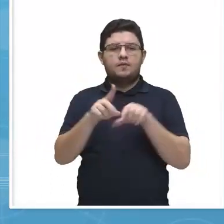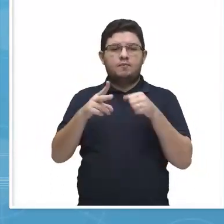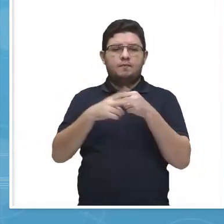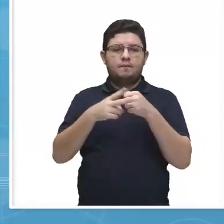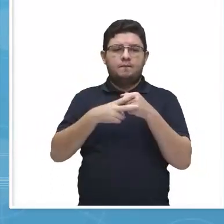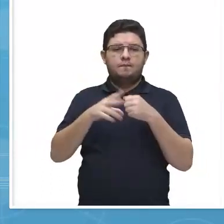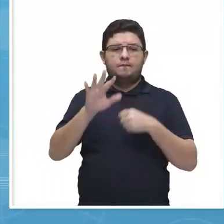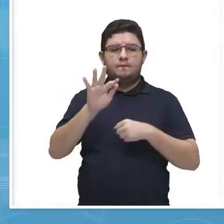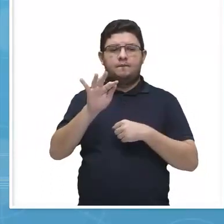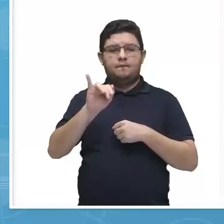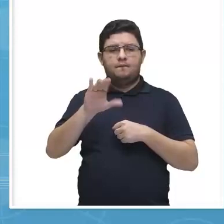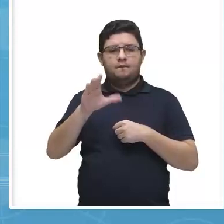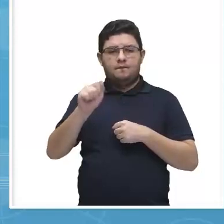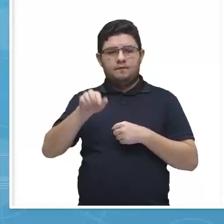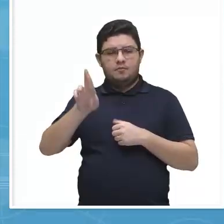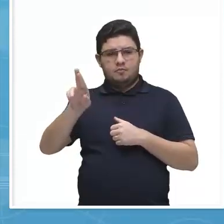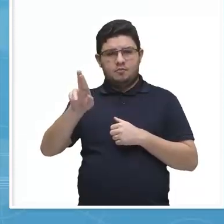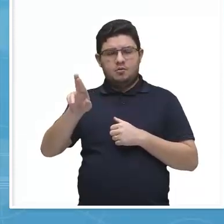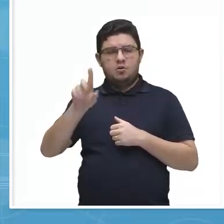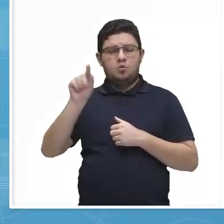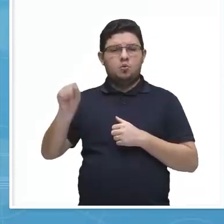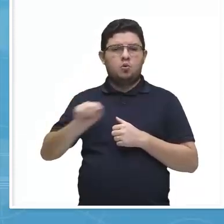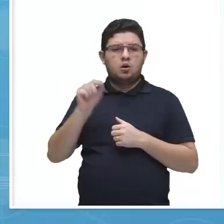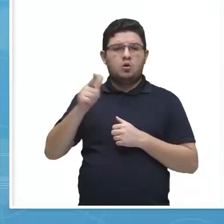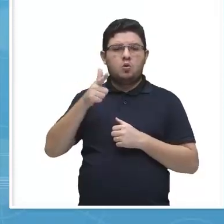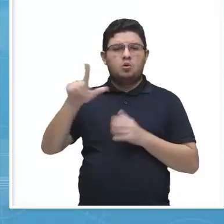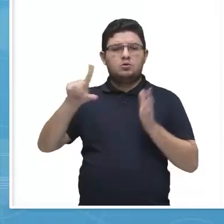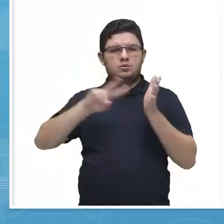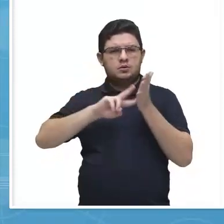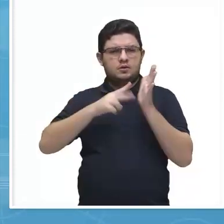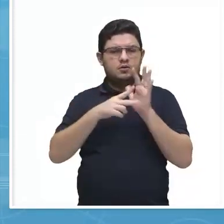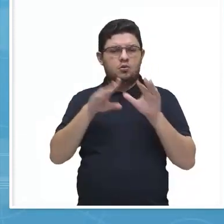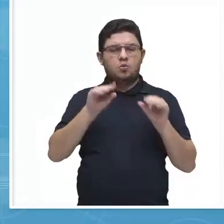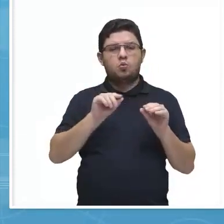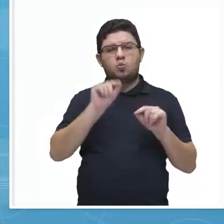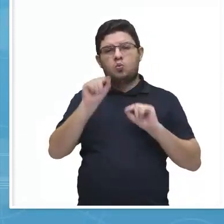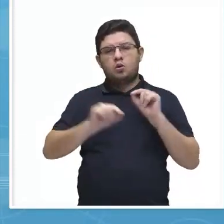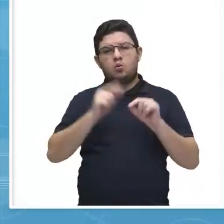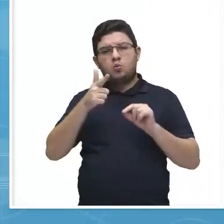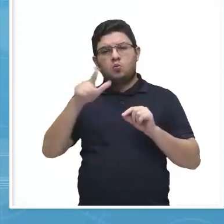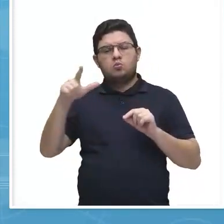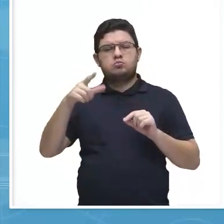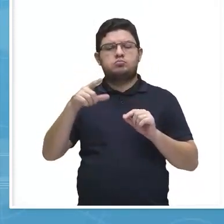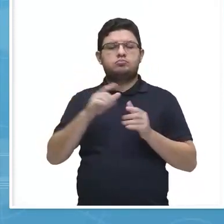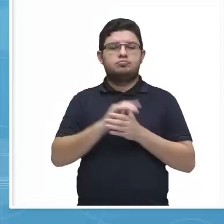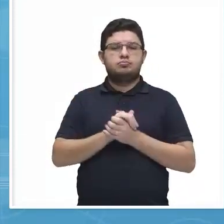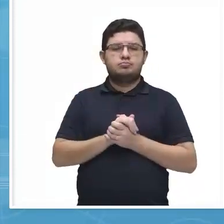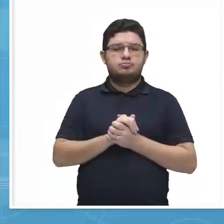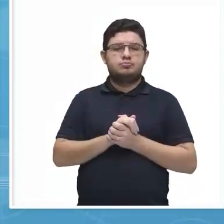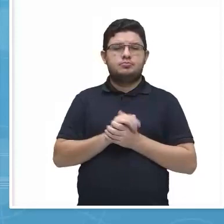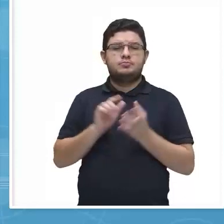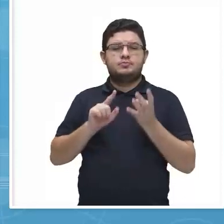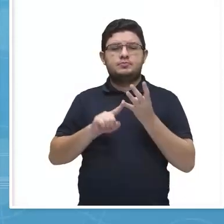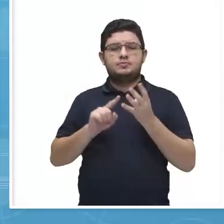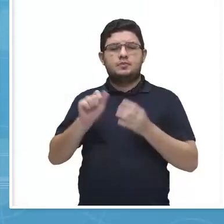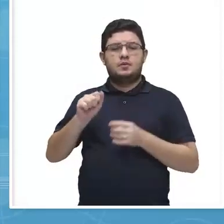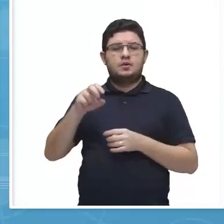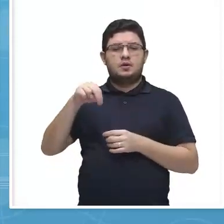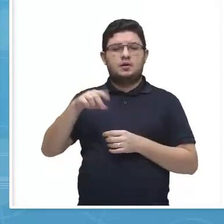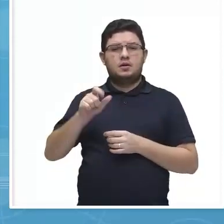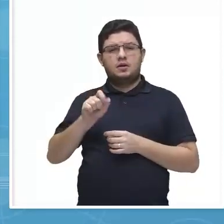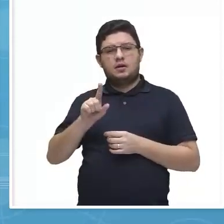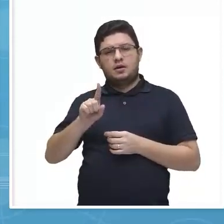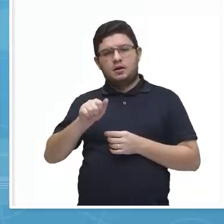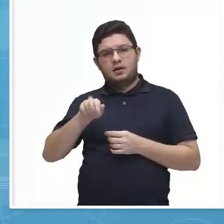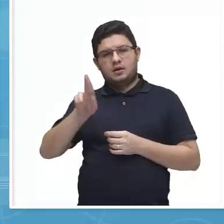Ficar num outro sentido que indique um atributo, que indique uma condição. Andar, e não é indicando assim, ó,